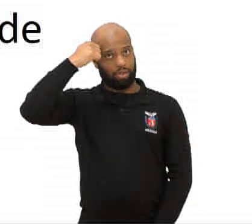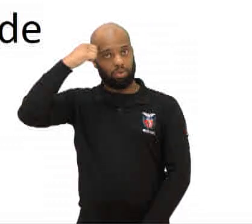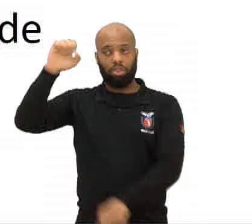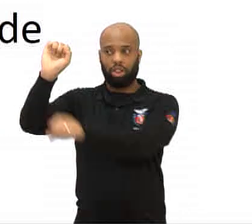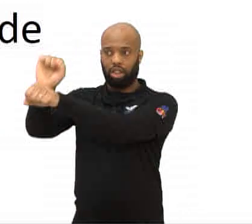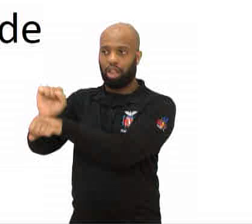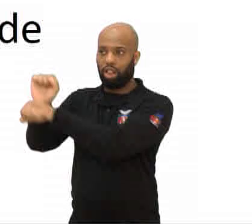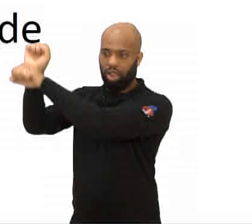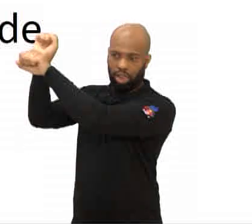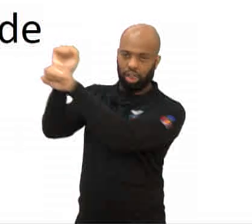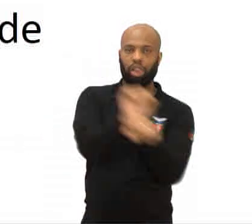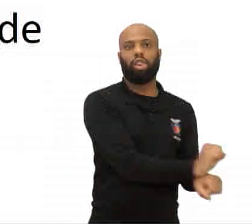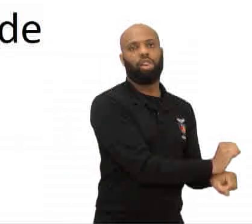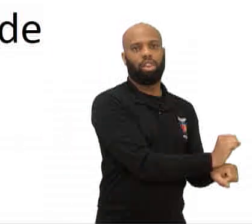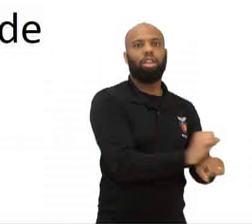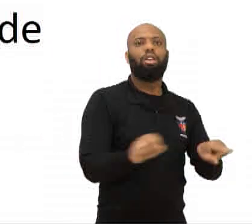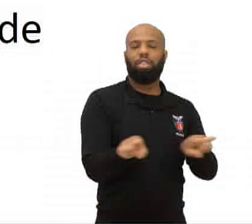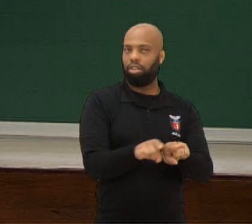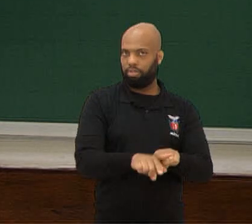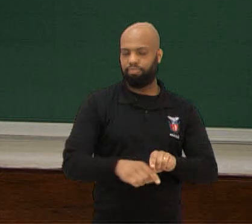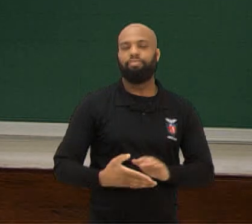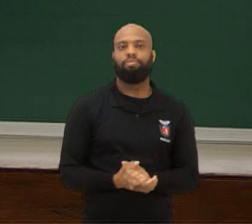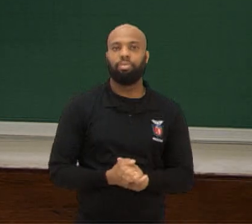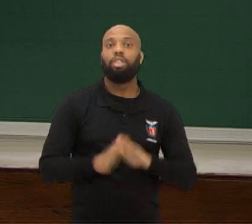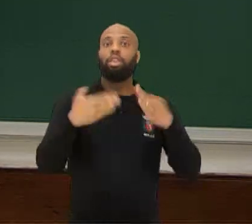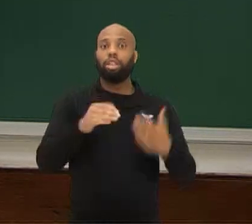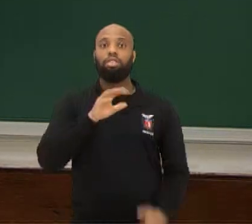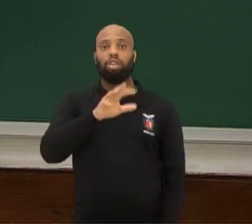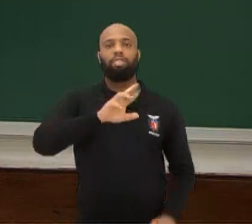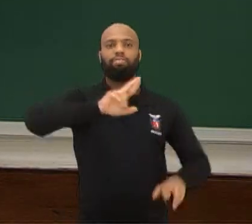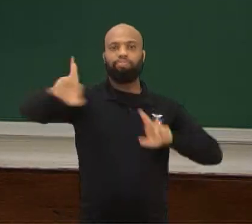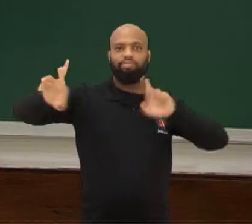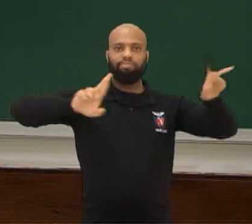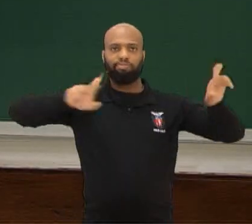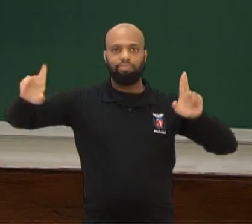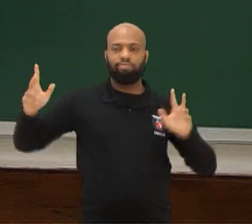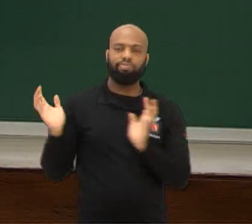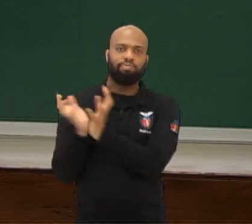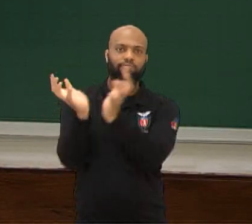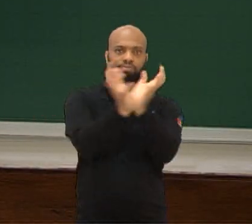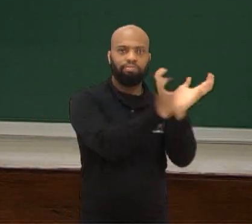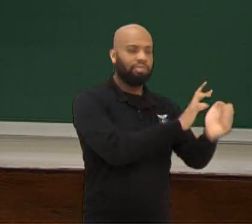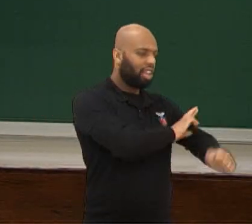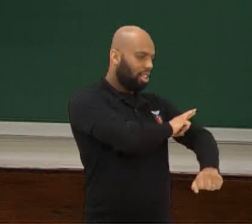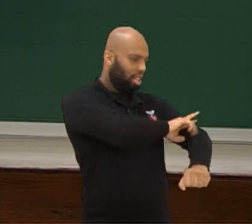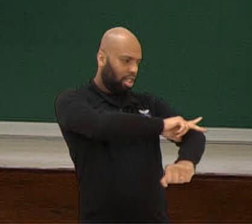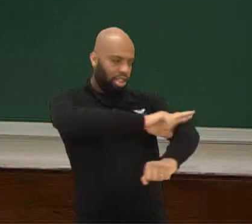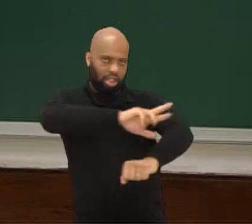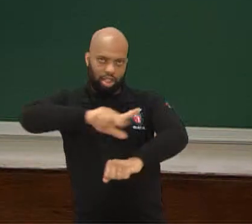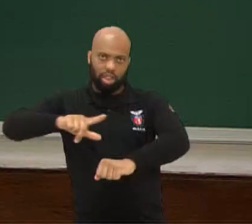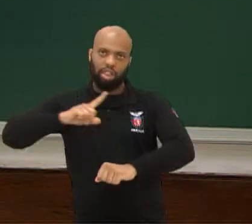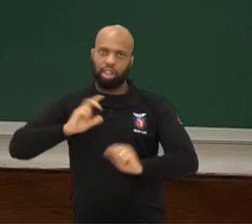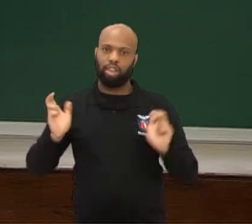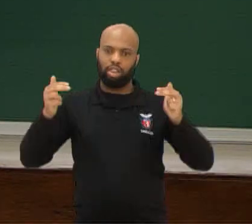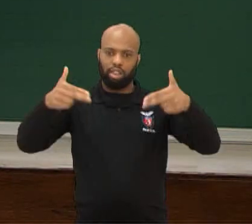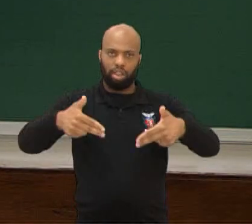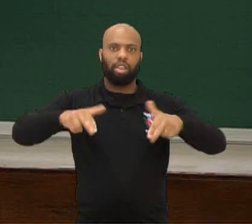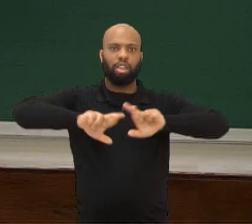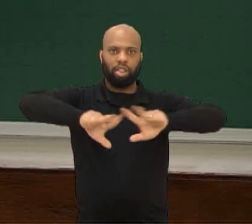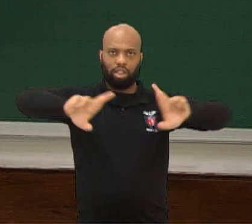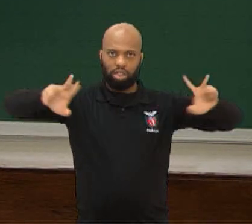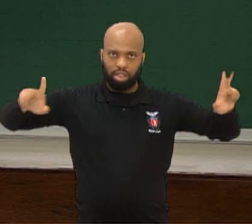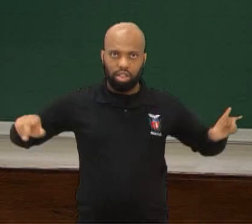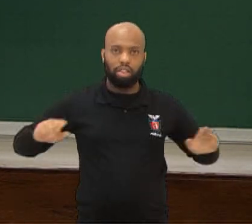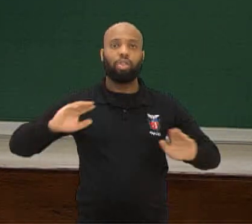trazidos para o trabalho escravo. Então, esses diferentes grupos compõem essa diversidade étnica.